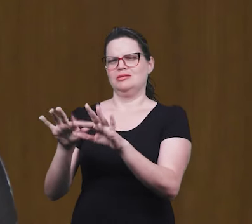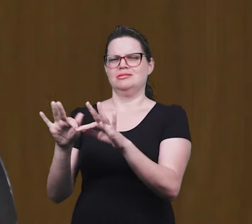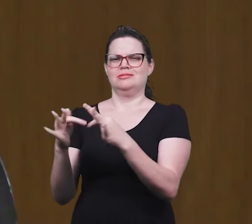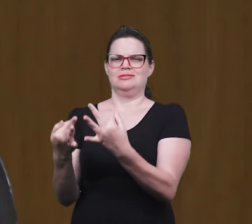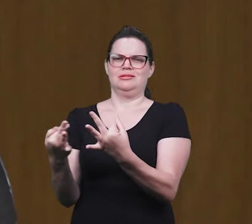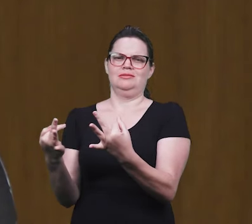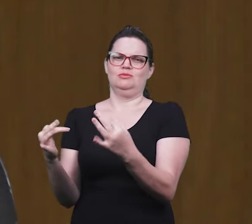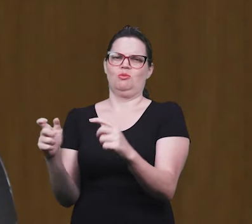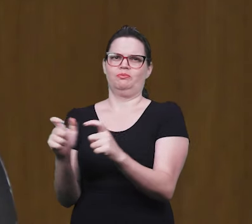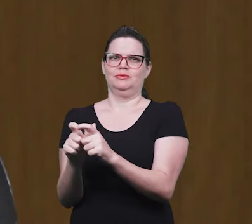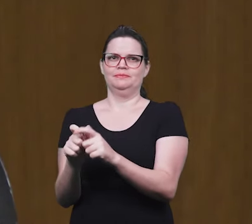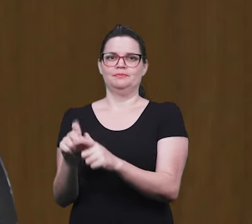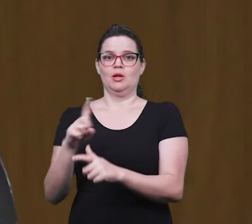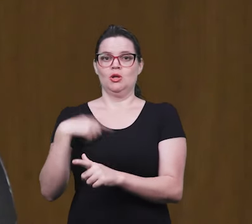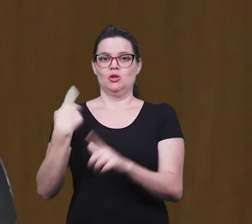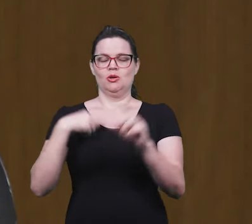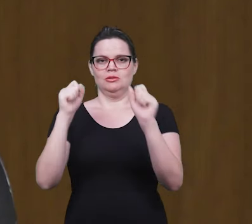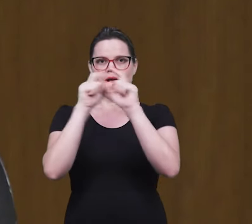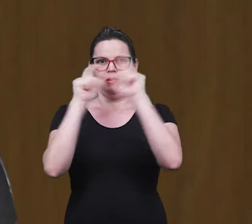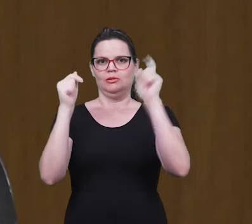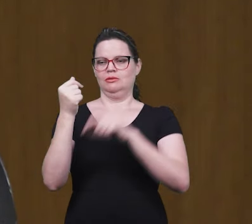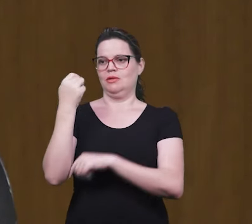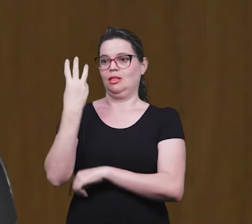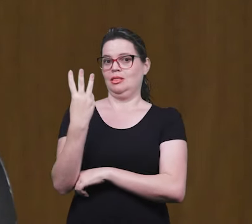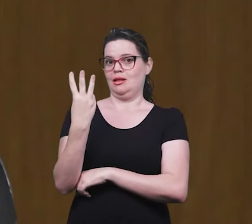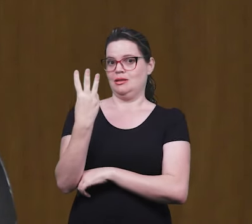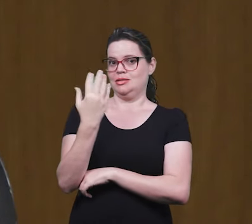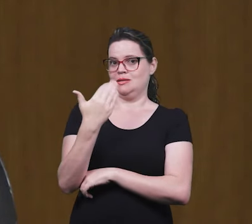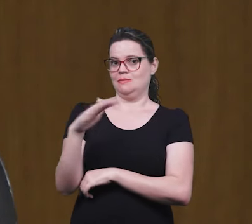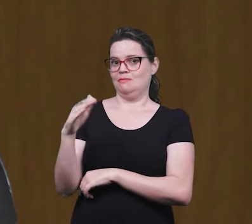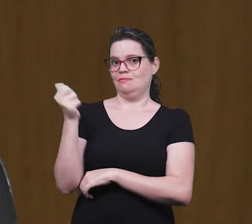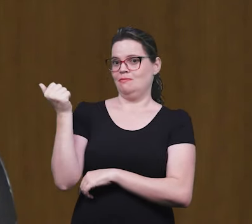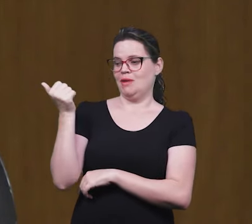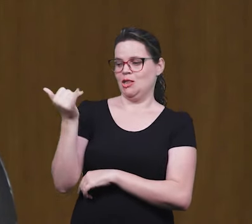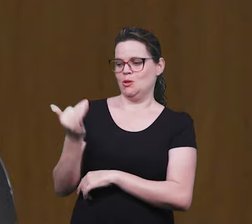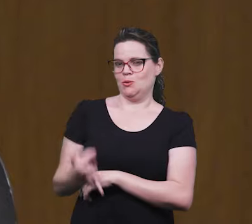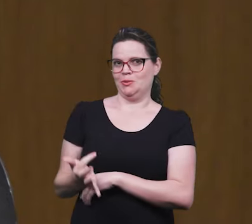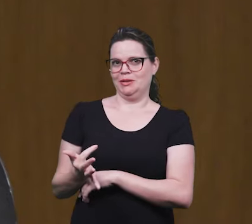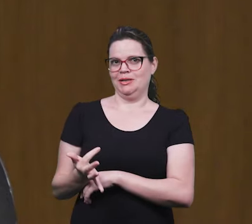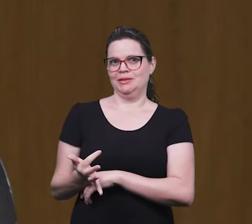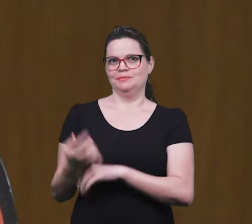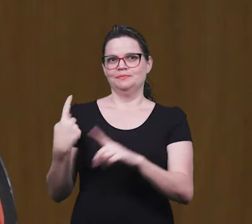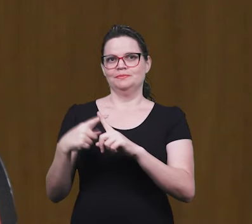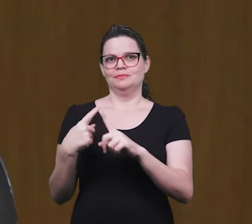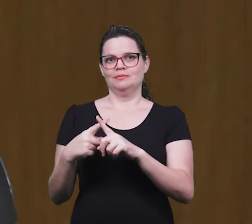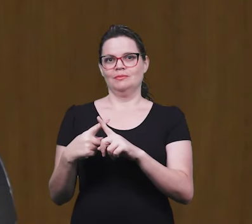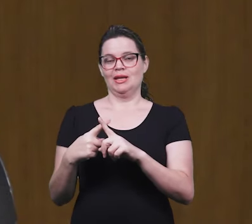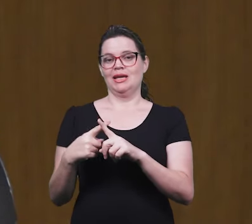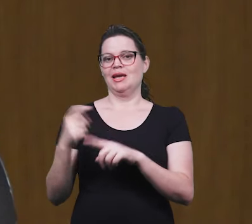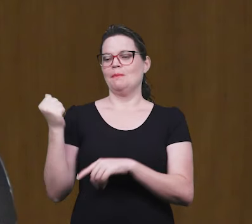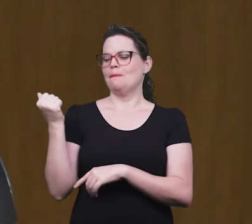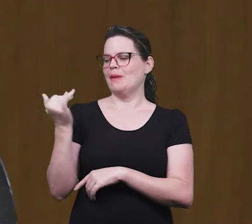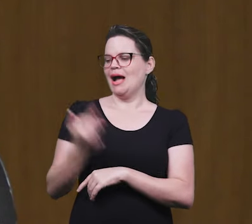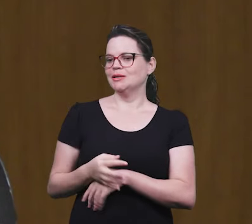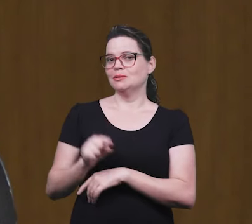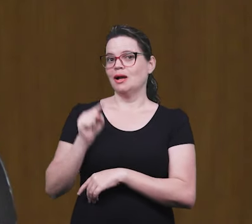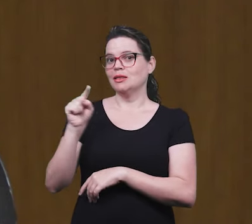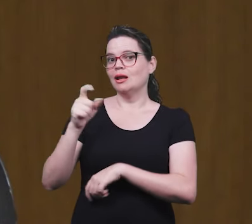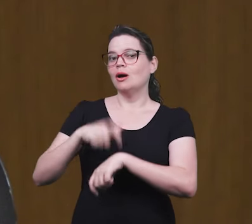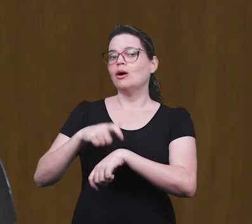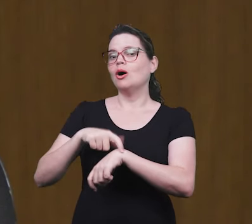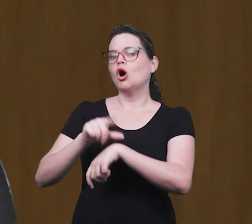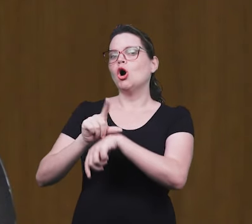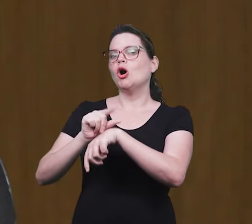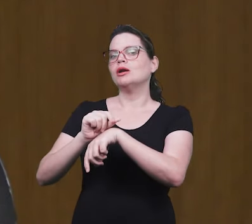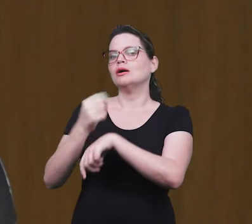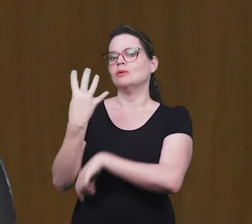A gente acordava 3:30 da manhã. E porque a nossa madrugada era 4 horas lá. E a